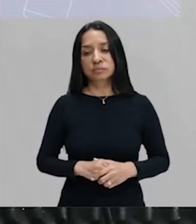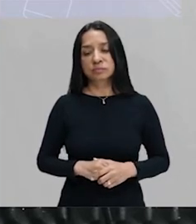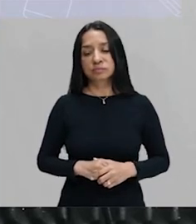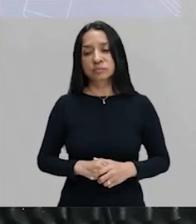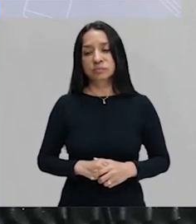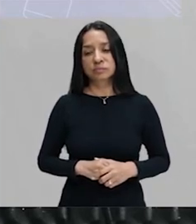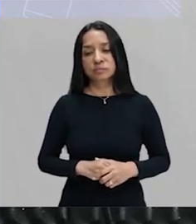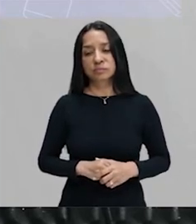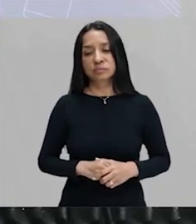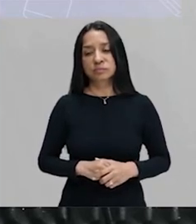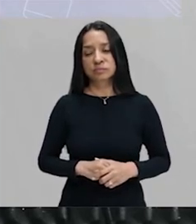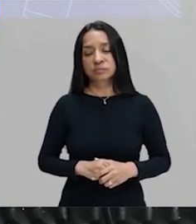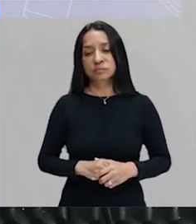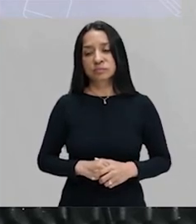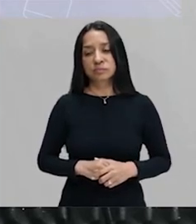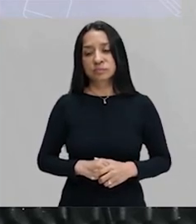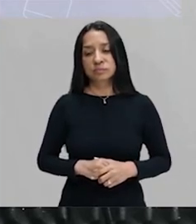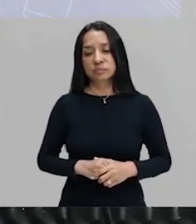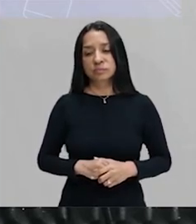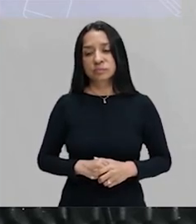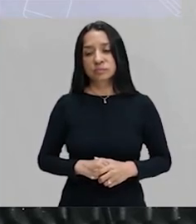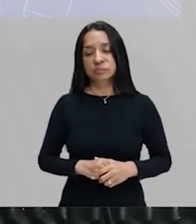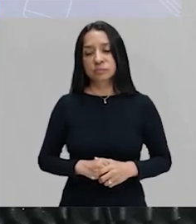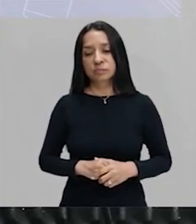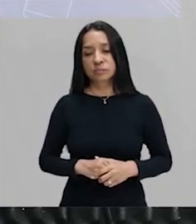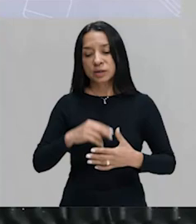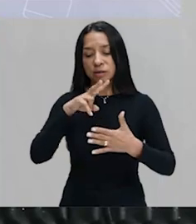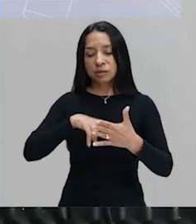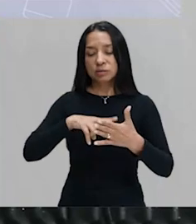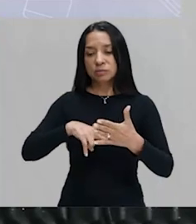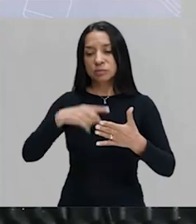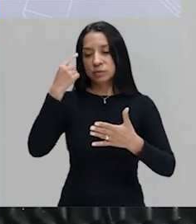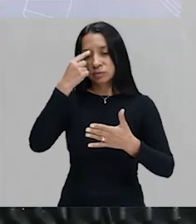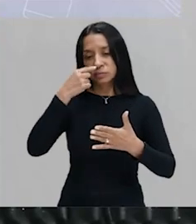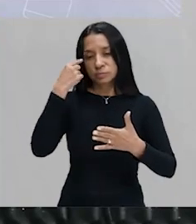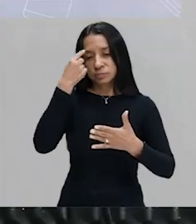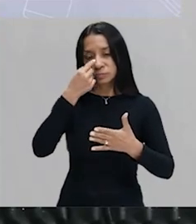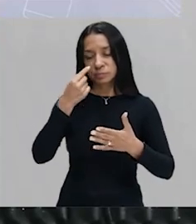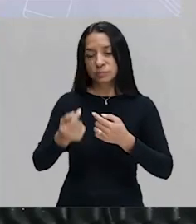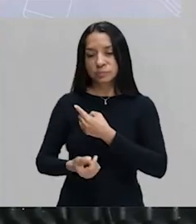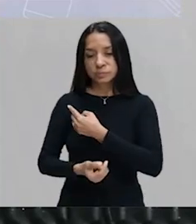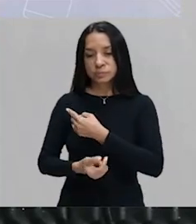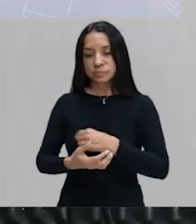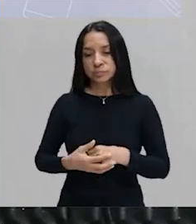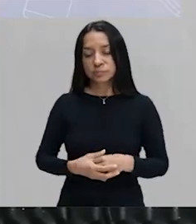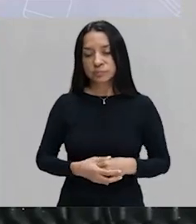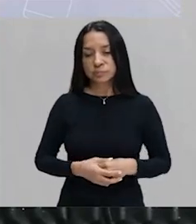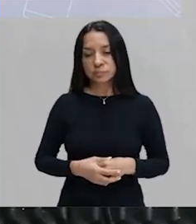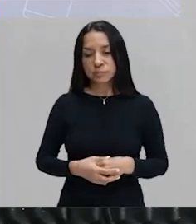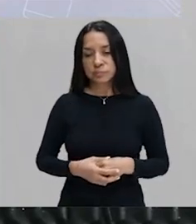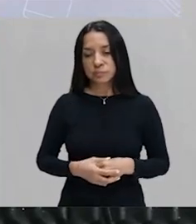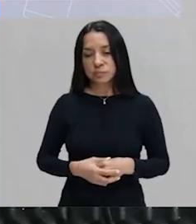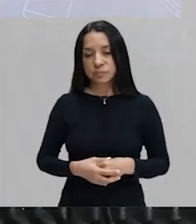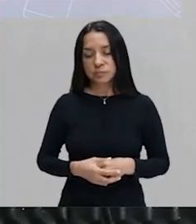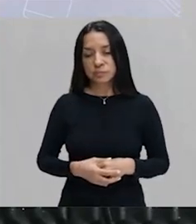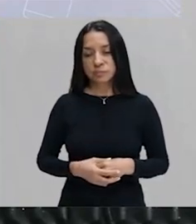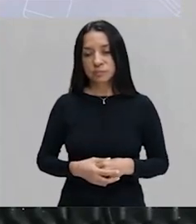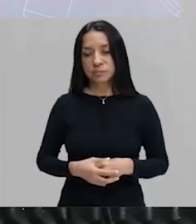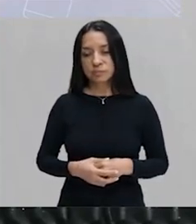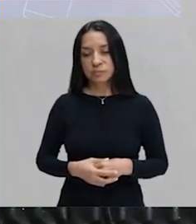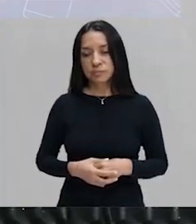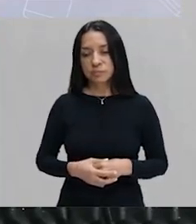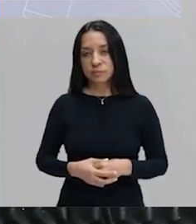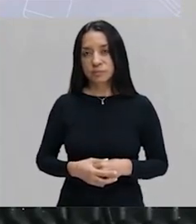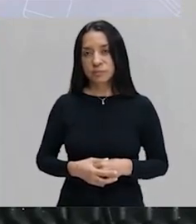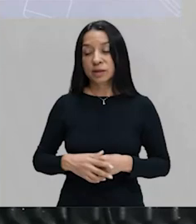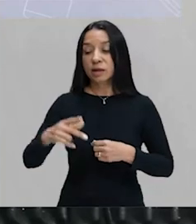librero. Tus libros están, que é a minha forma do verbo estar, en el librero.